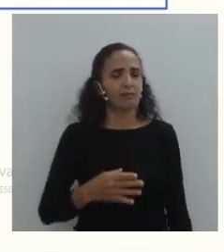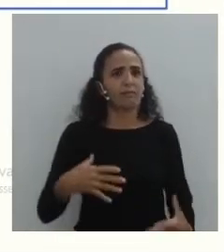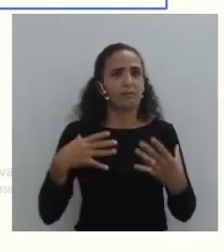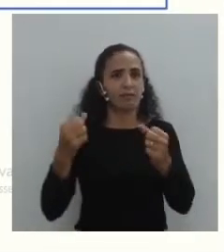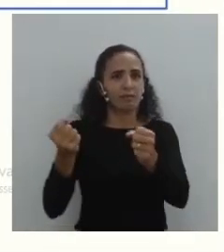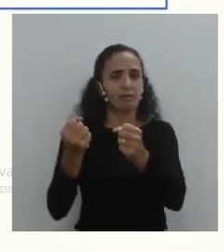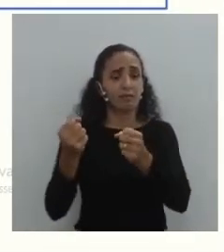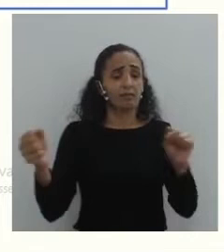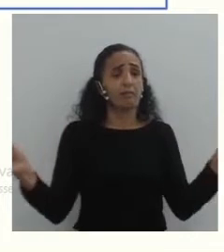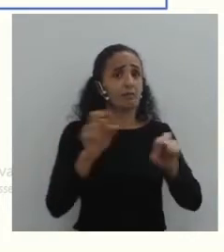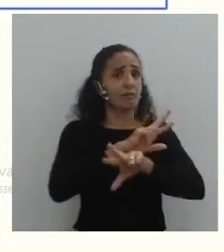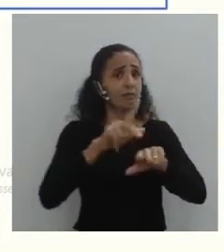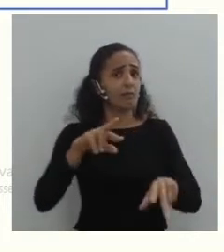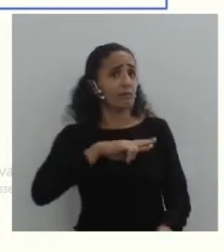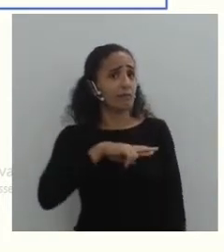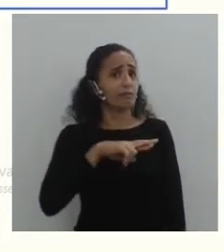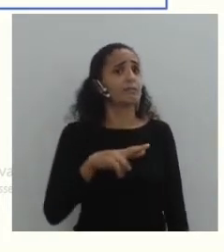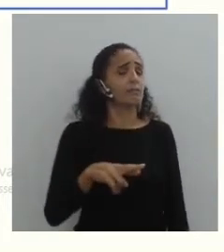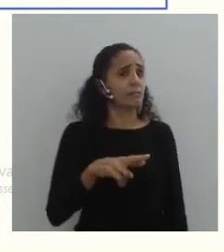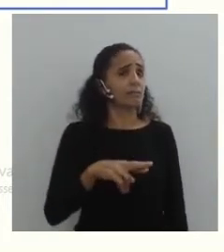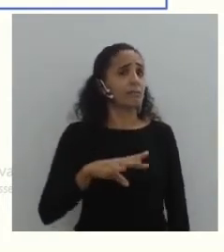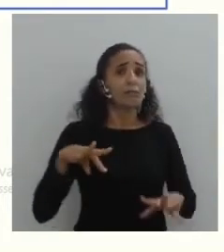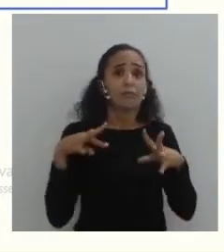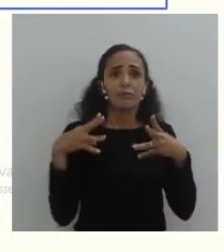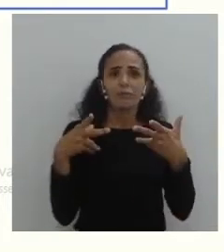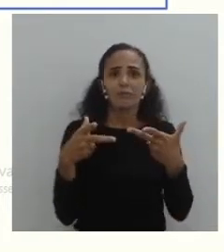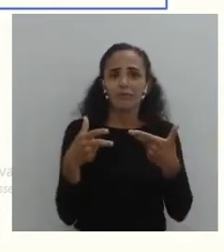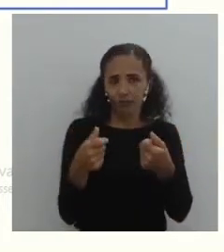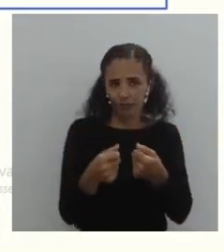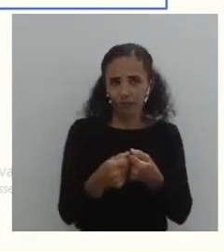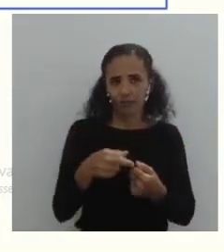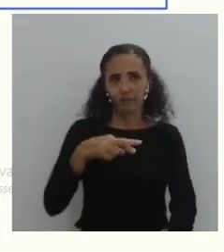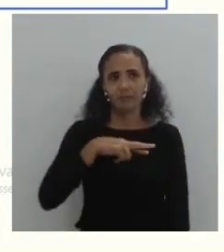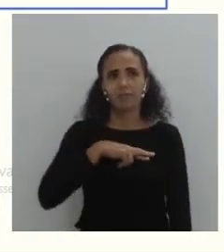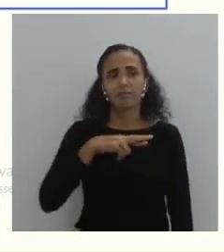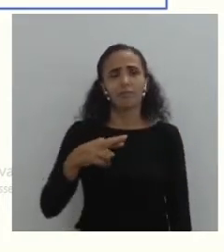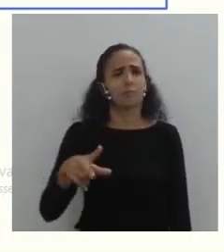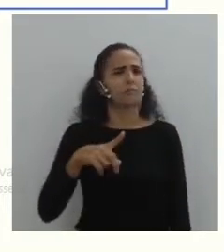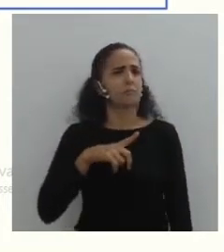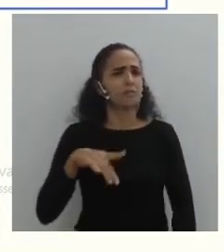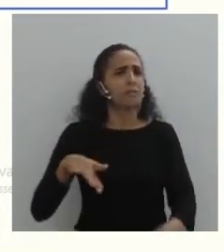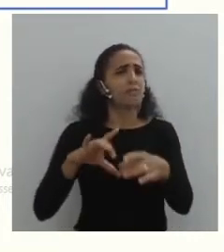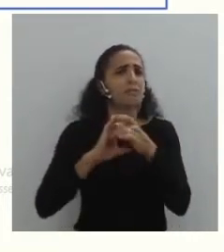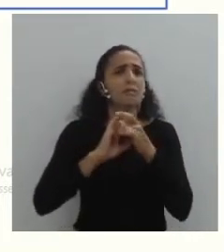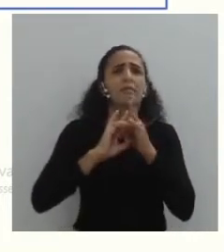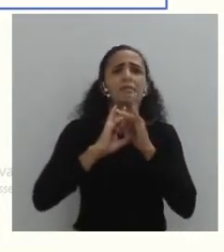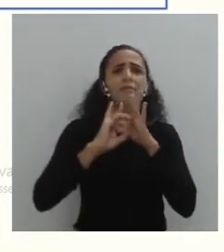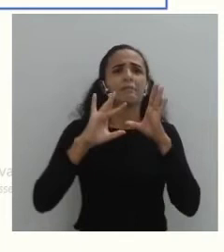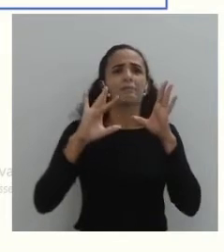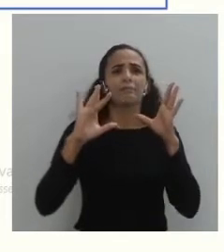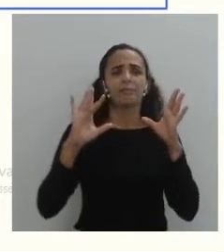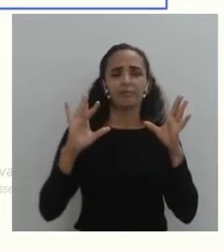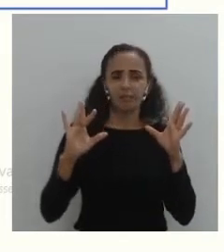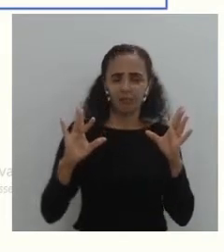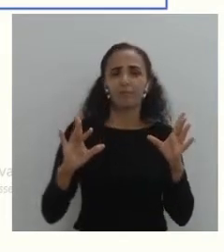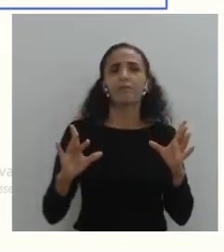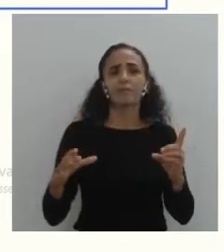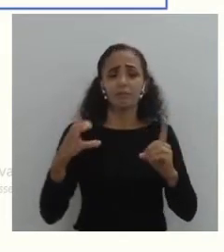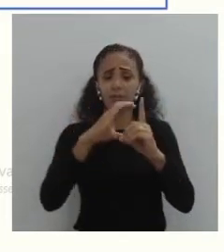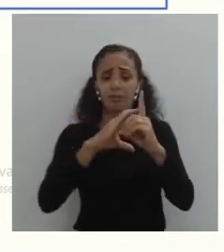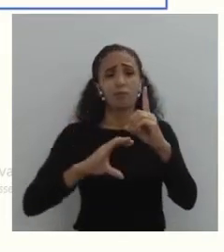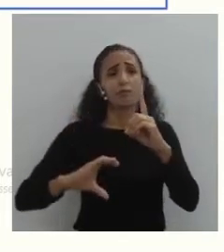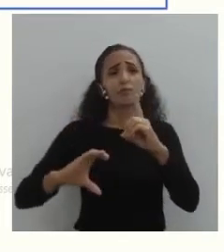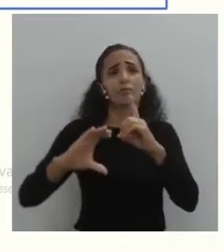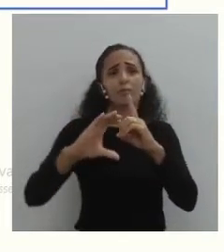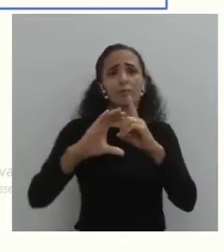diversas religiões diferentes e todas têm, olha aí, todas têm liberdade de culto. garantido